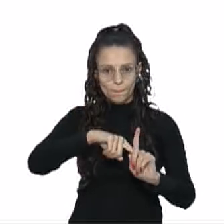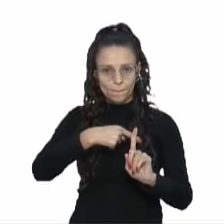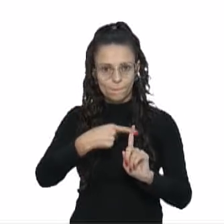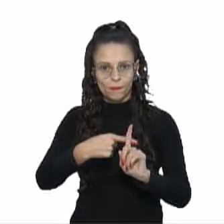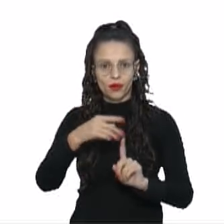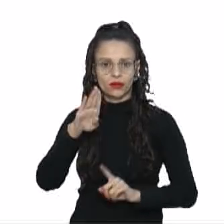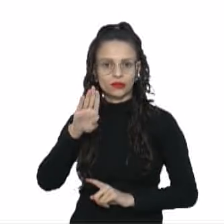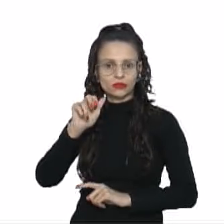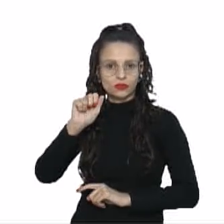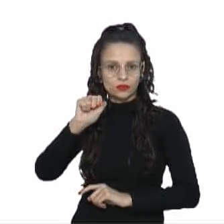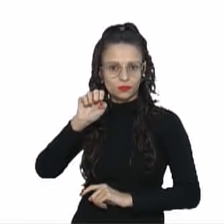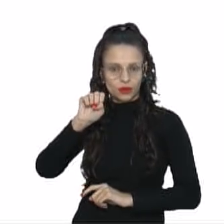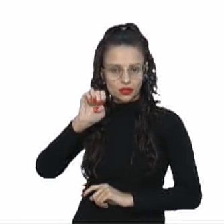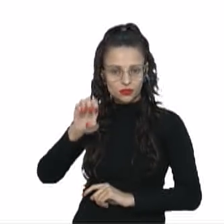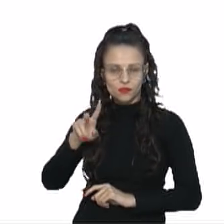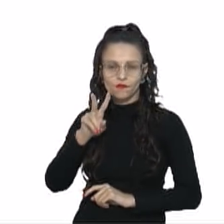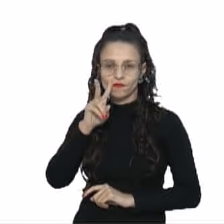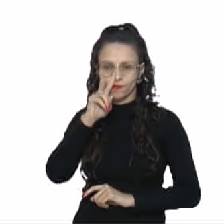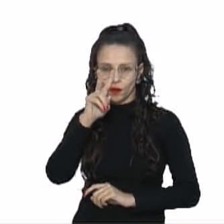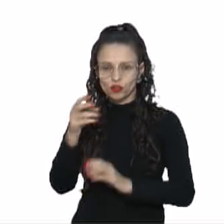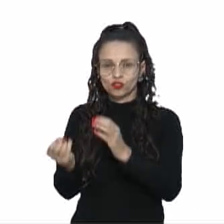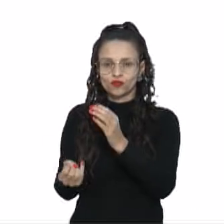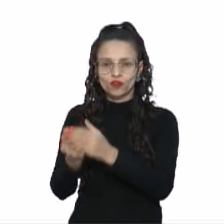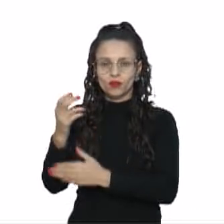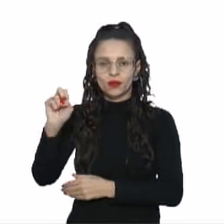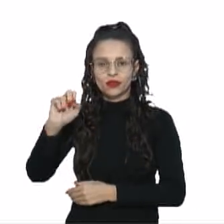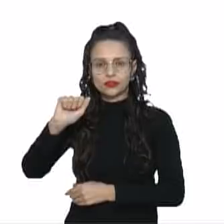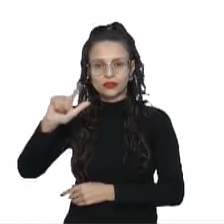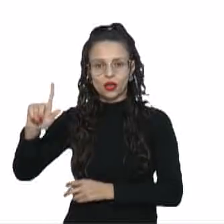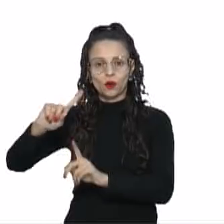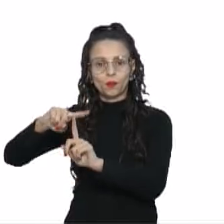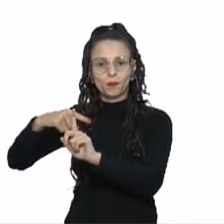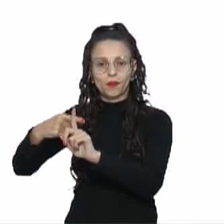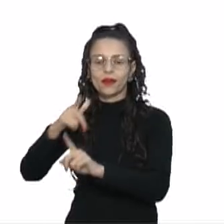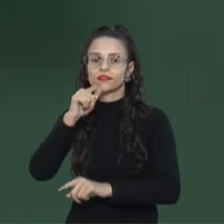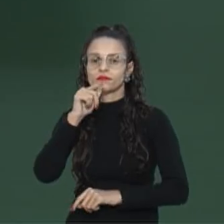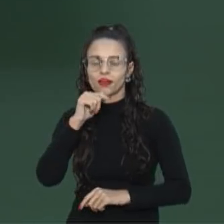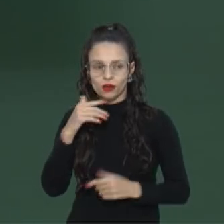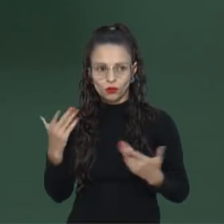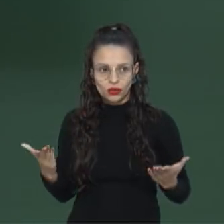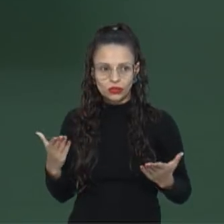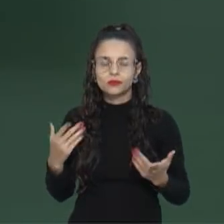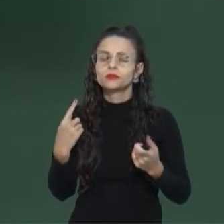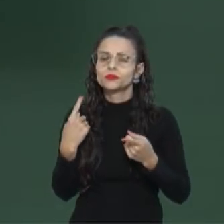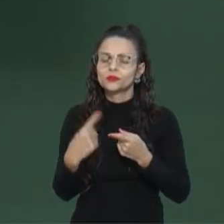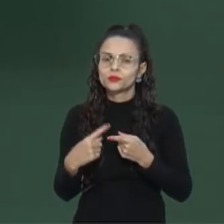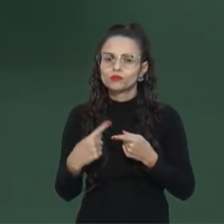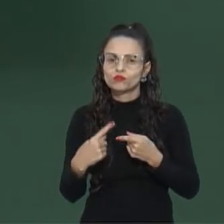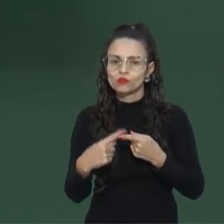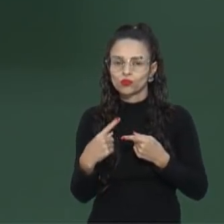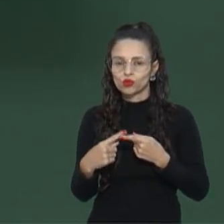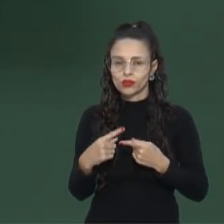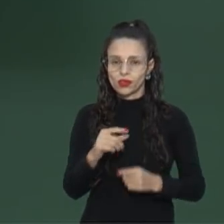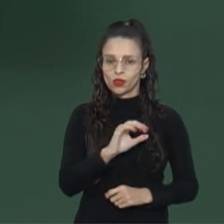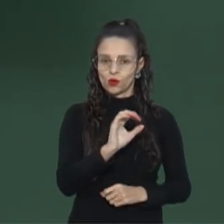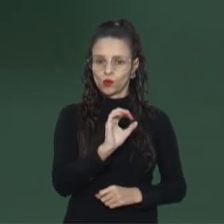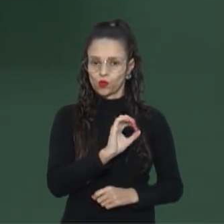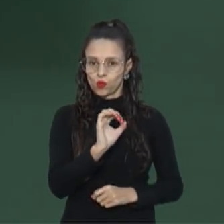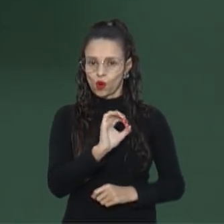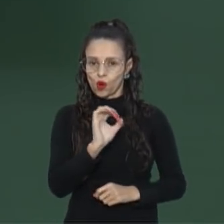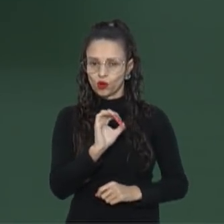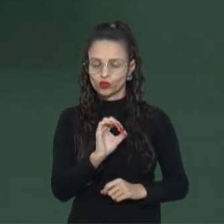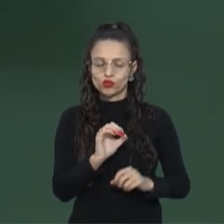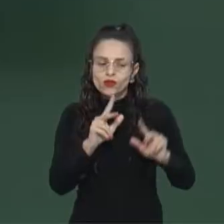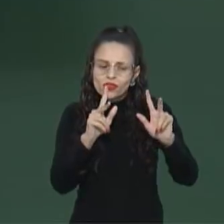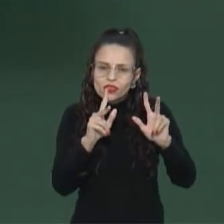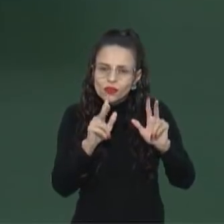base forte, formando sal mais água. Por que formando sal mais água? Porque o óxido vai se comportar